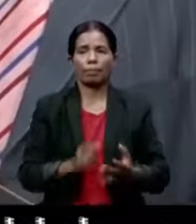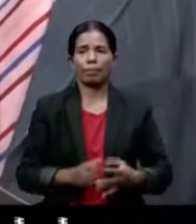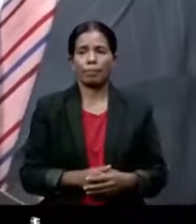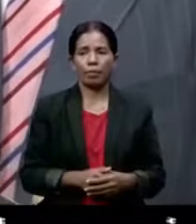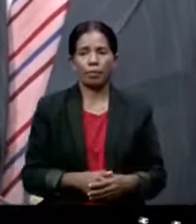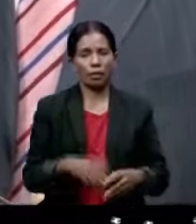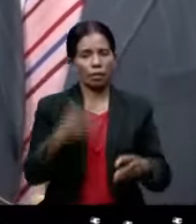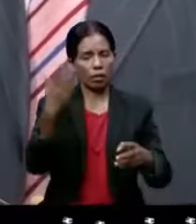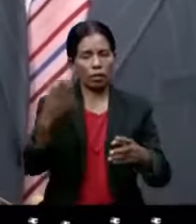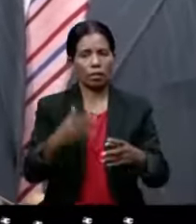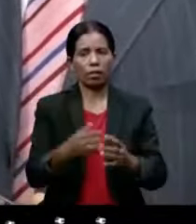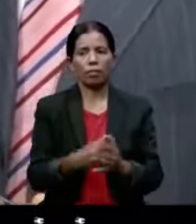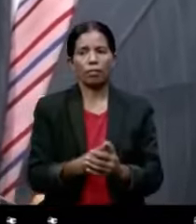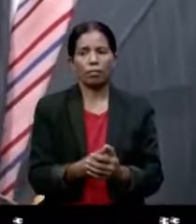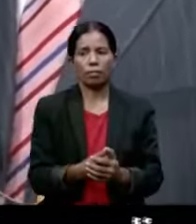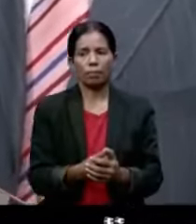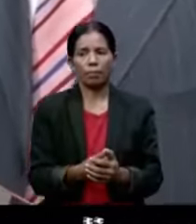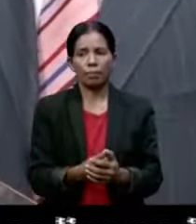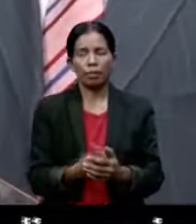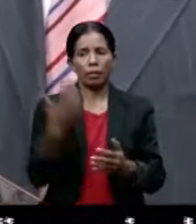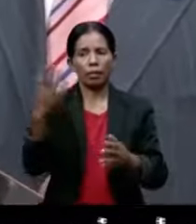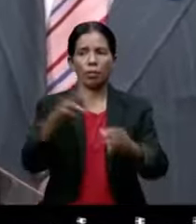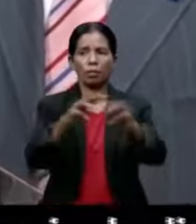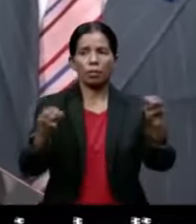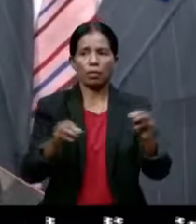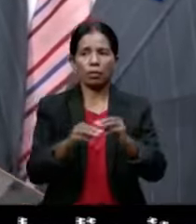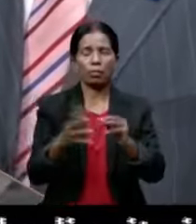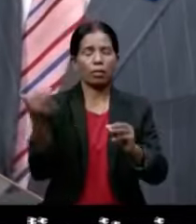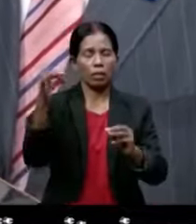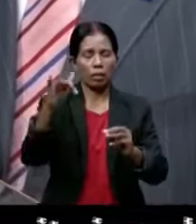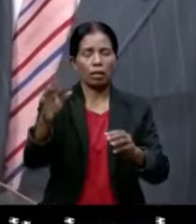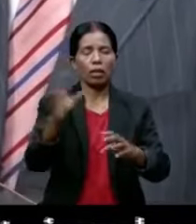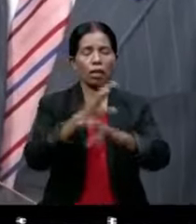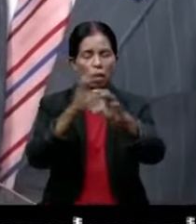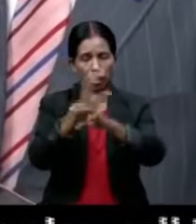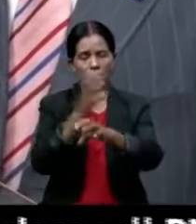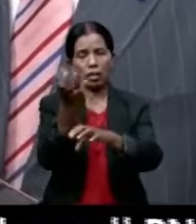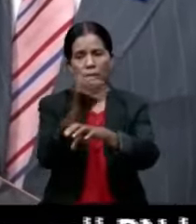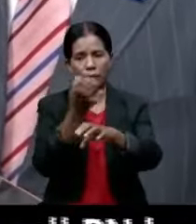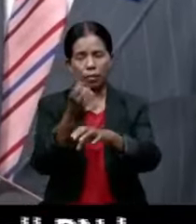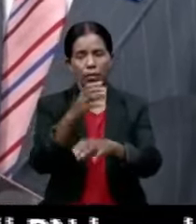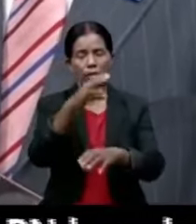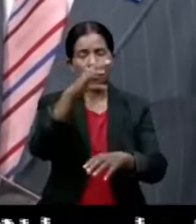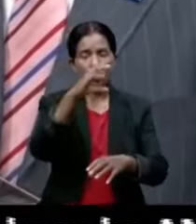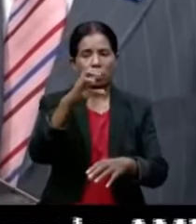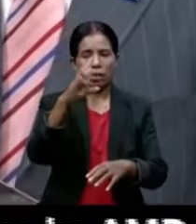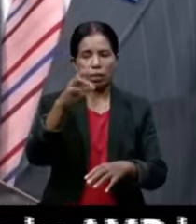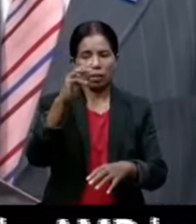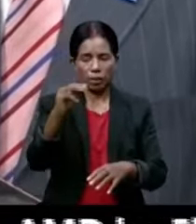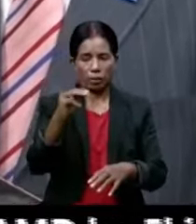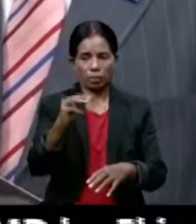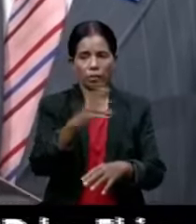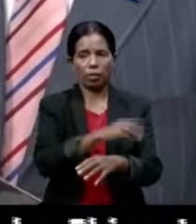E aí, cada município tem uma ambulância. A ambulância é uma coisa SEM, Serviço de Emergência